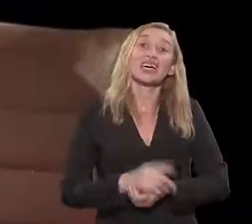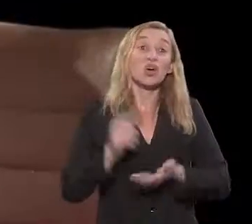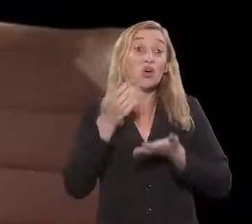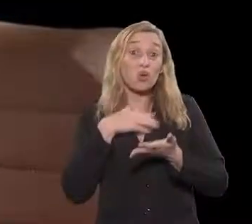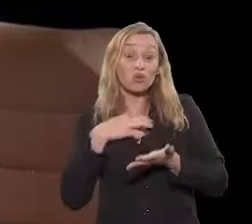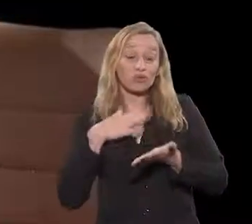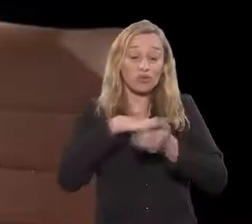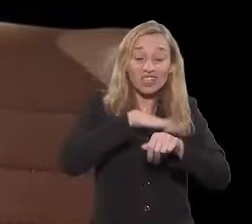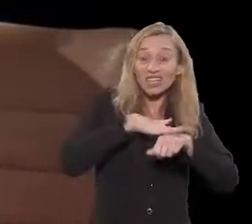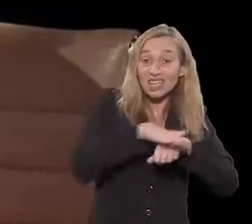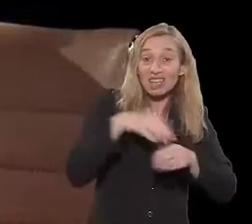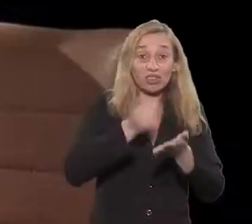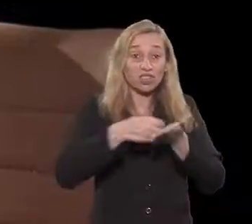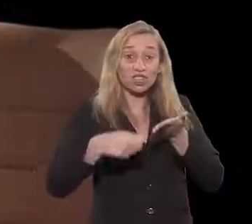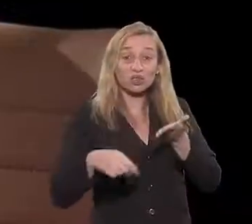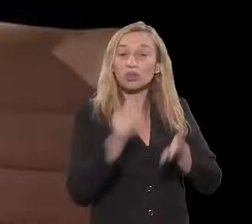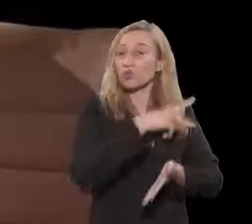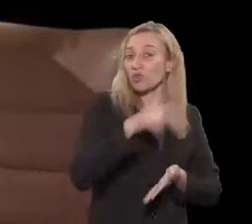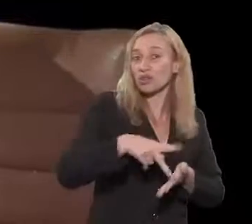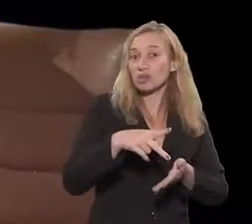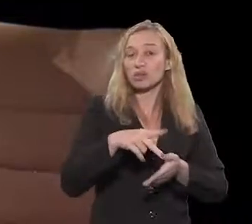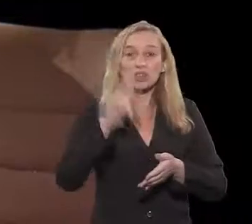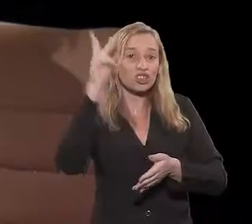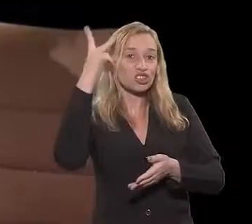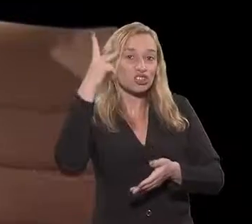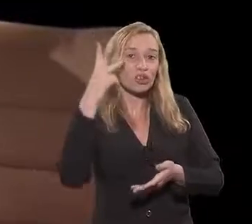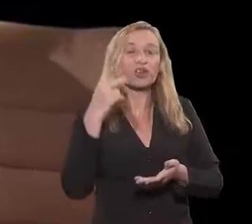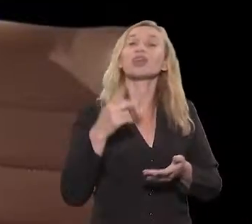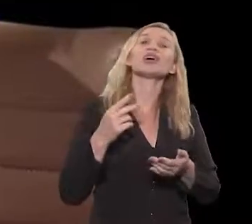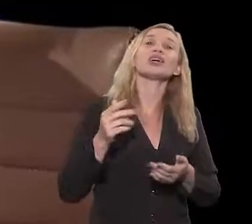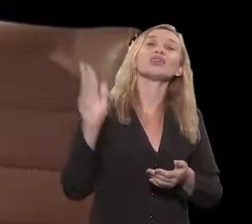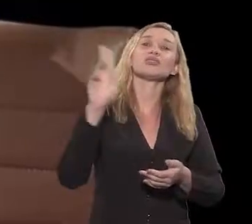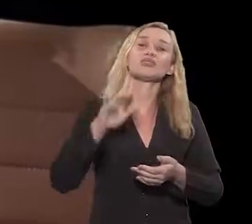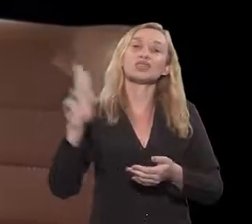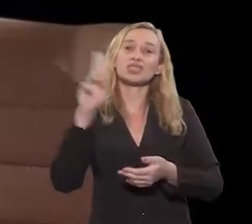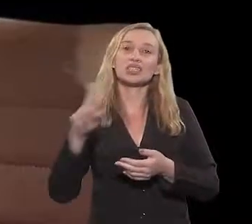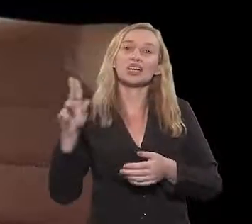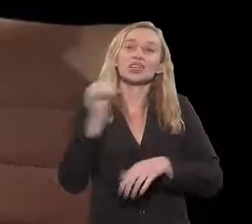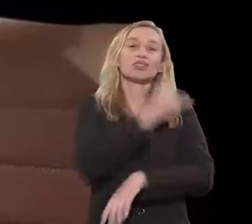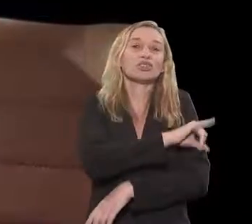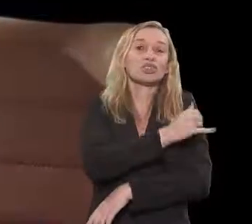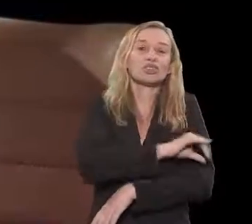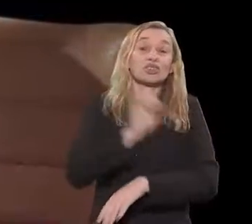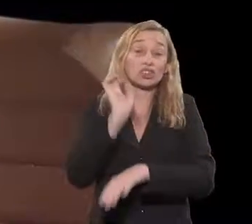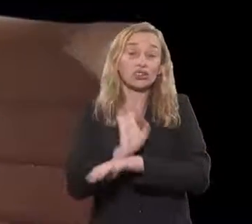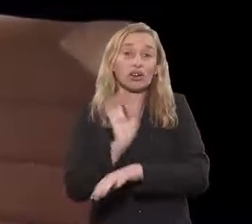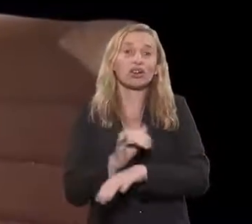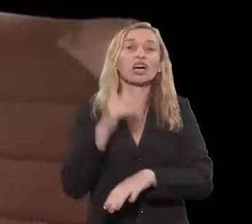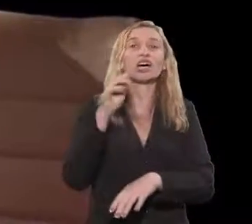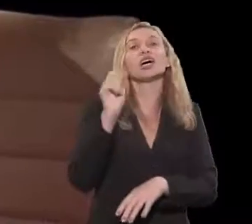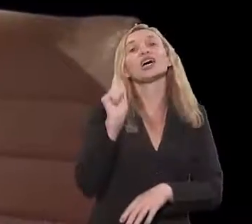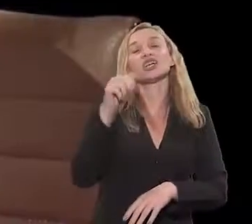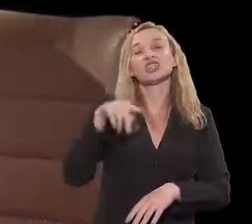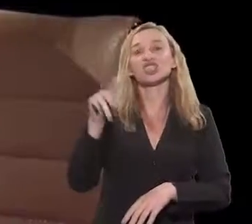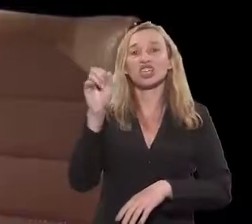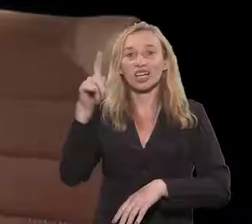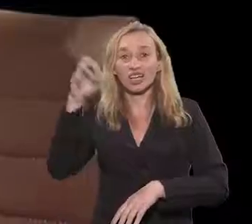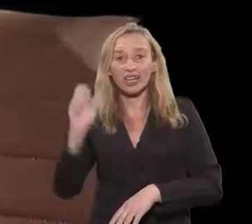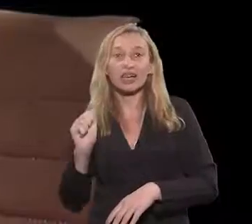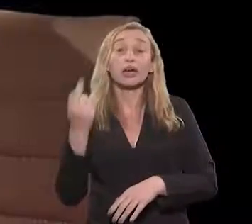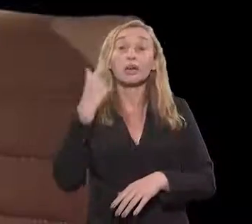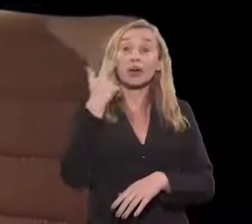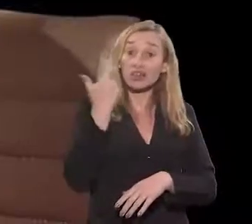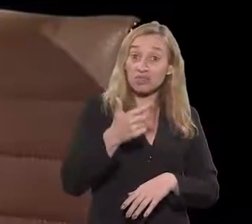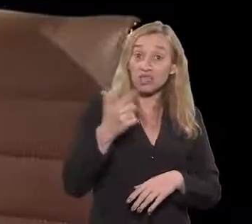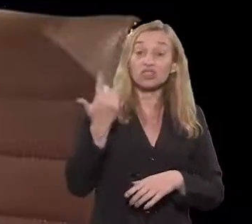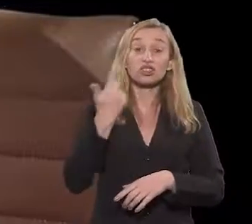com a escritora, professora e doutoranda em História Política pela Universidade Estadual do Rio de Janeiro, Angélica Ferrarez. E